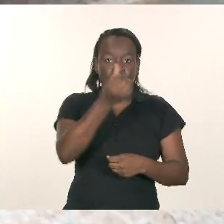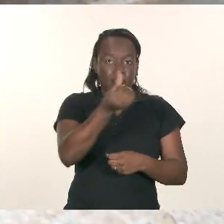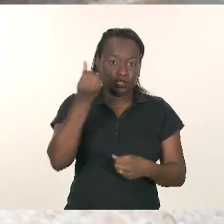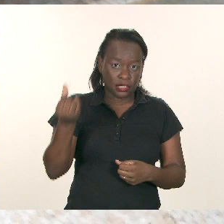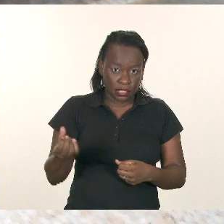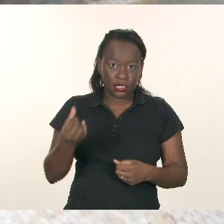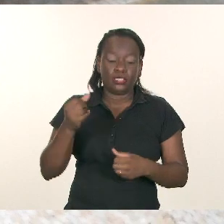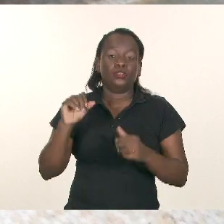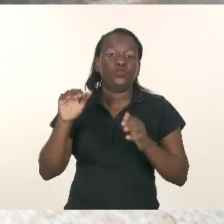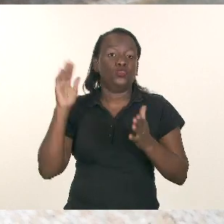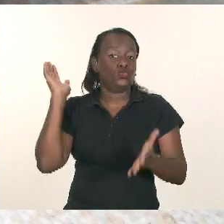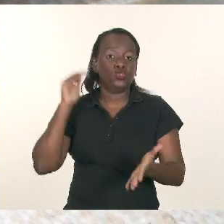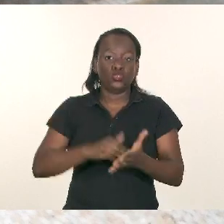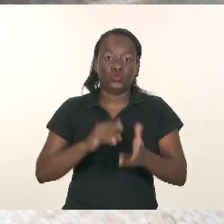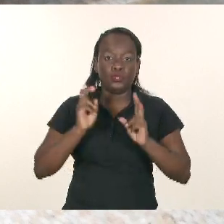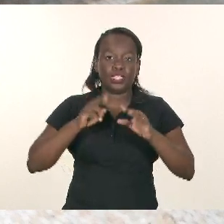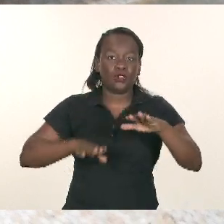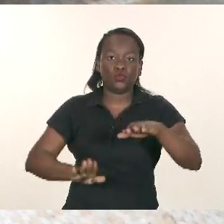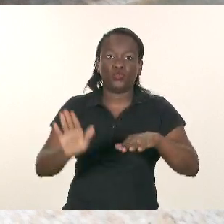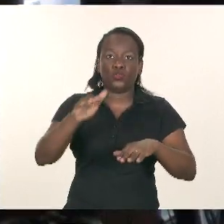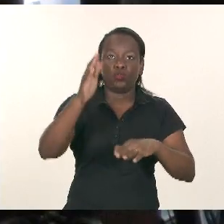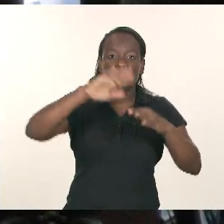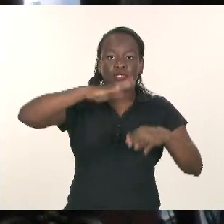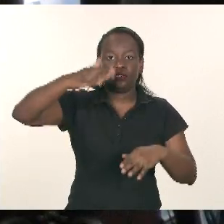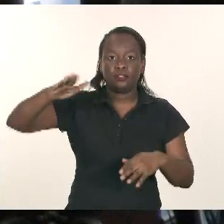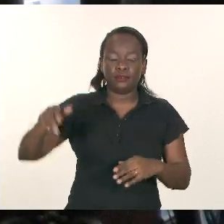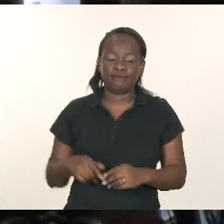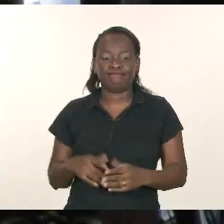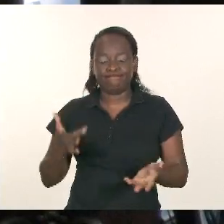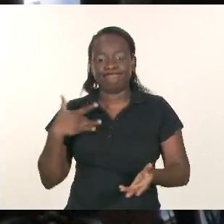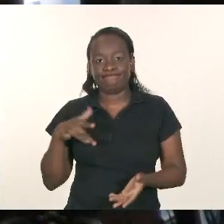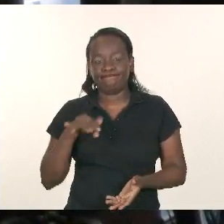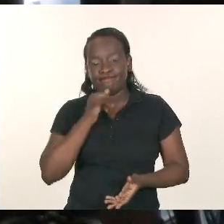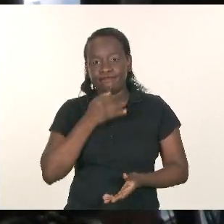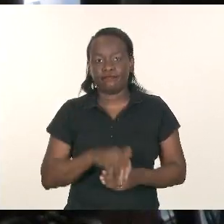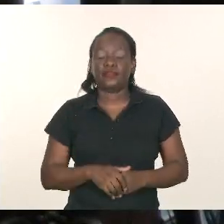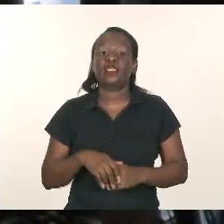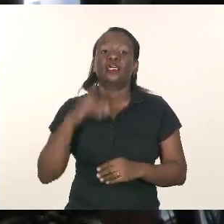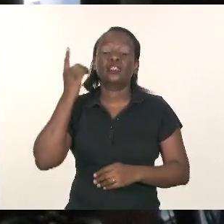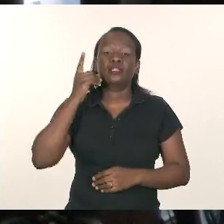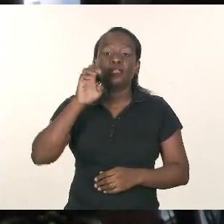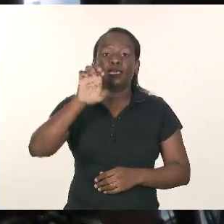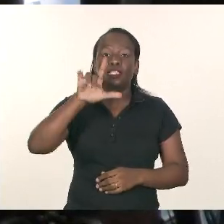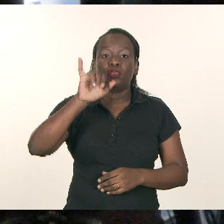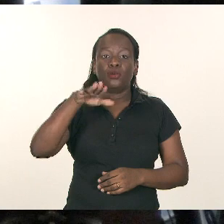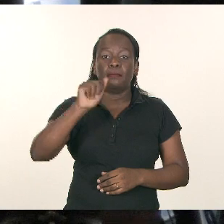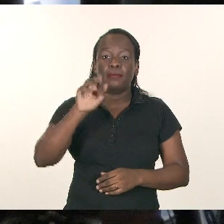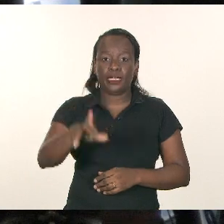a última vez que o trem subiu a serra. É uma lástima. Deputado Eliomar Coelho.